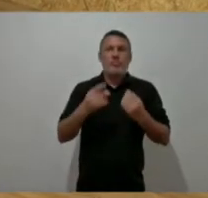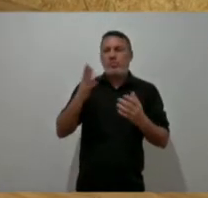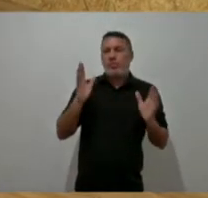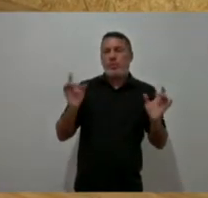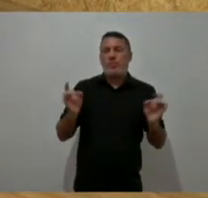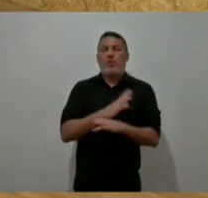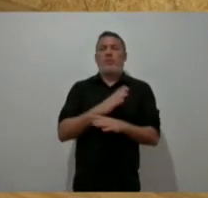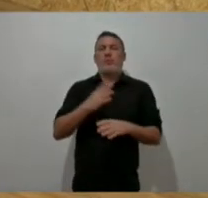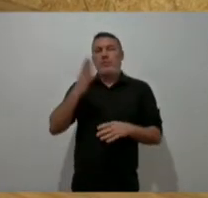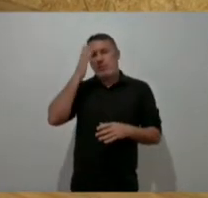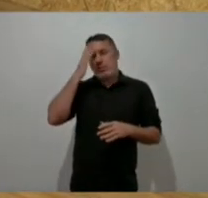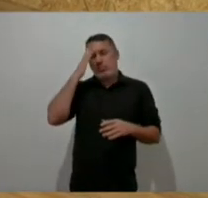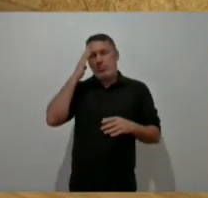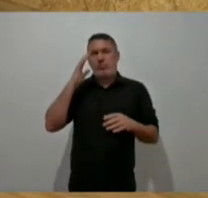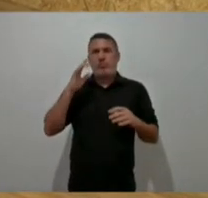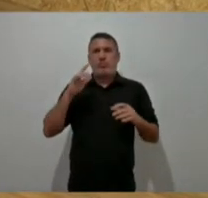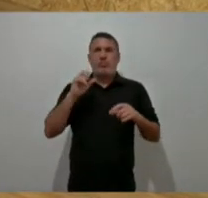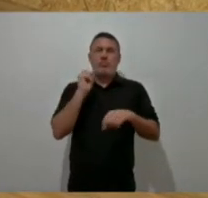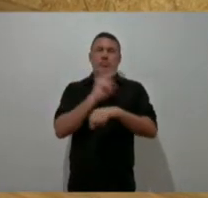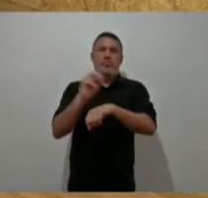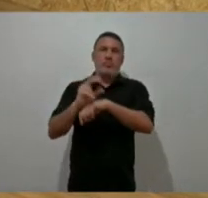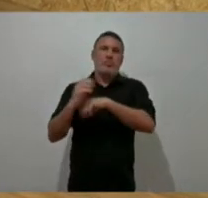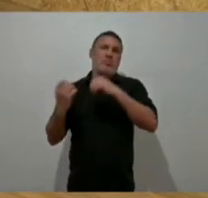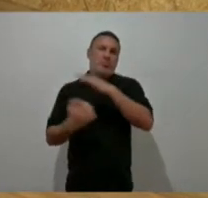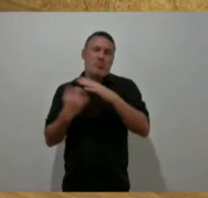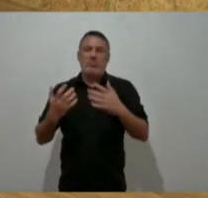emprego numa empresa, numa organização.